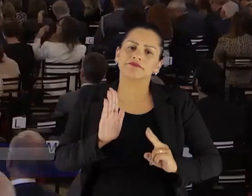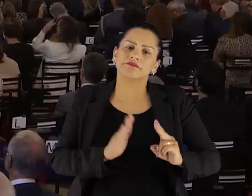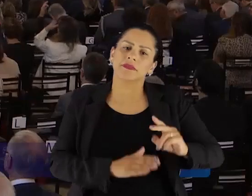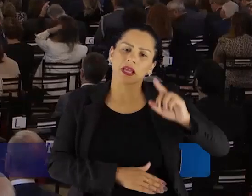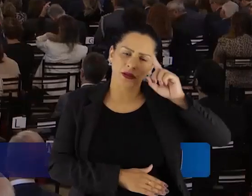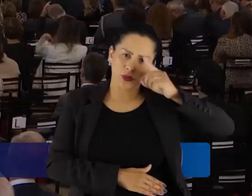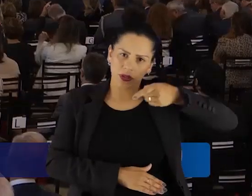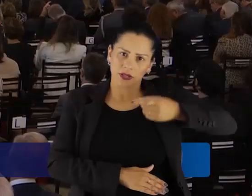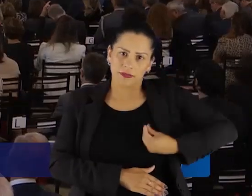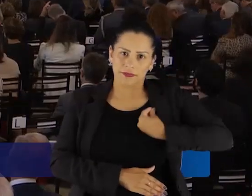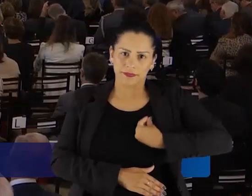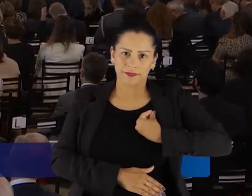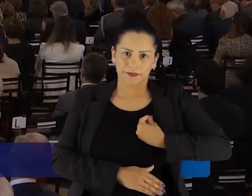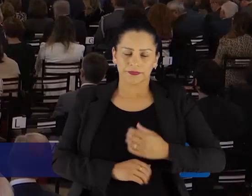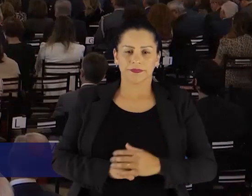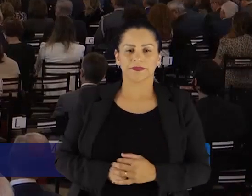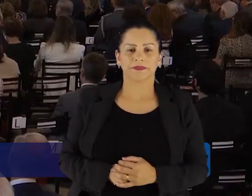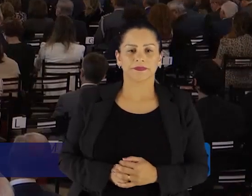presentes